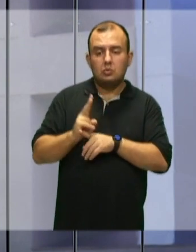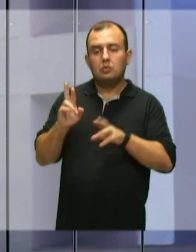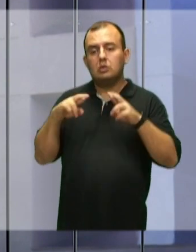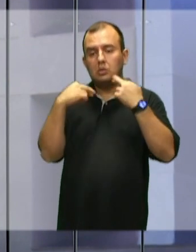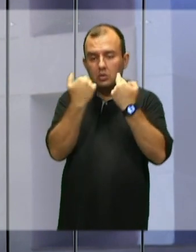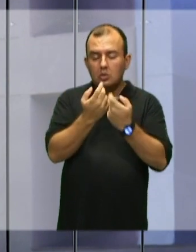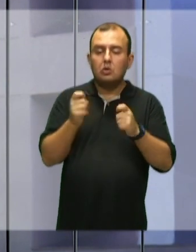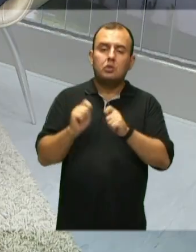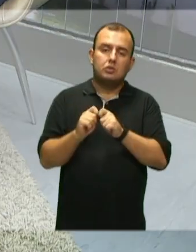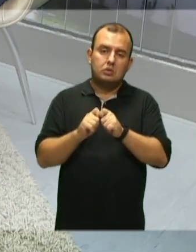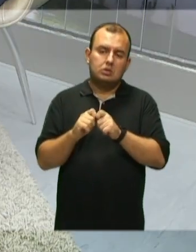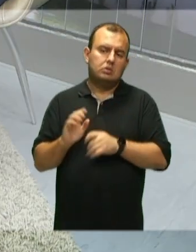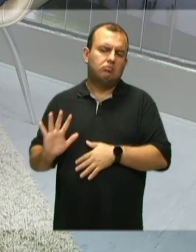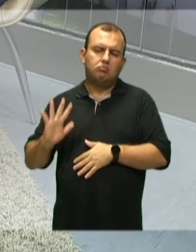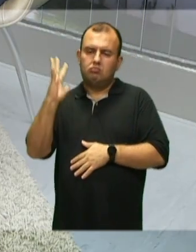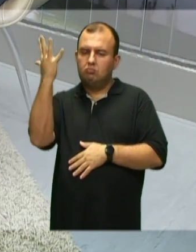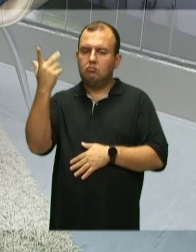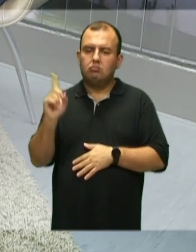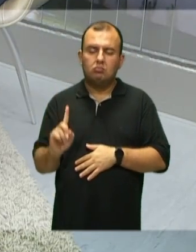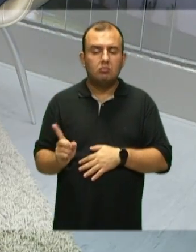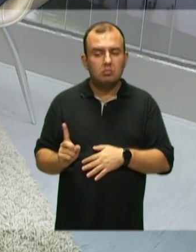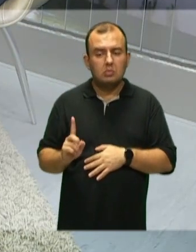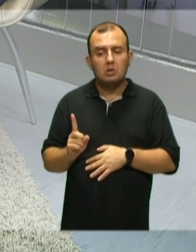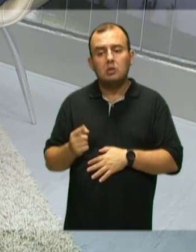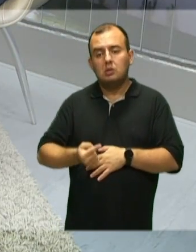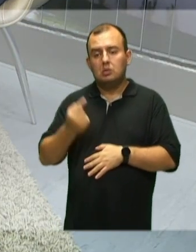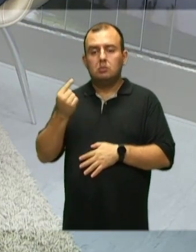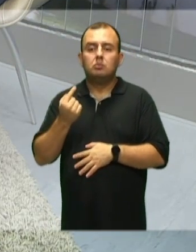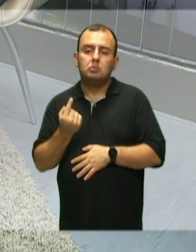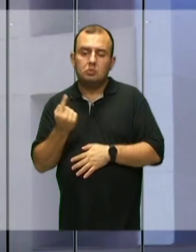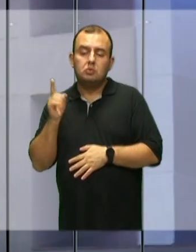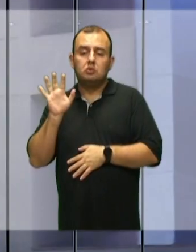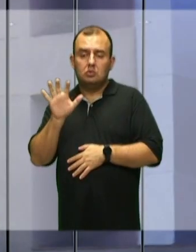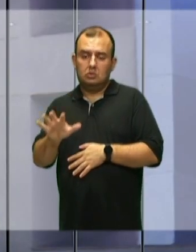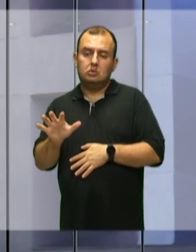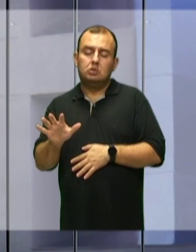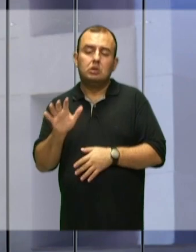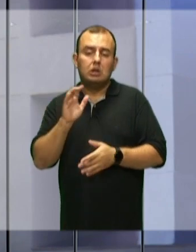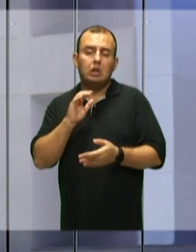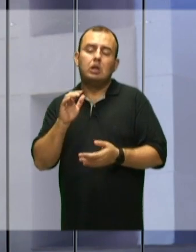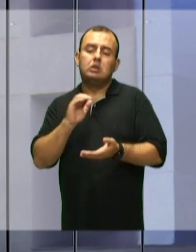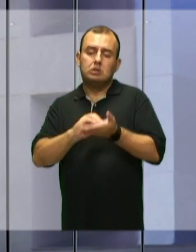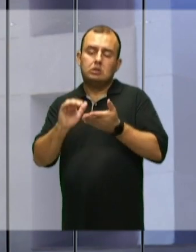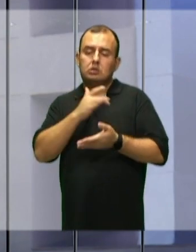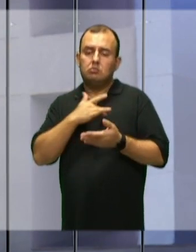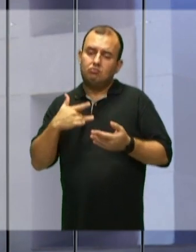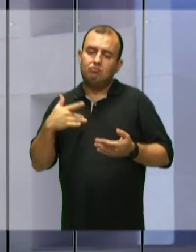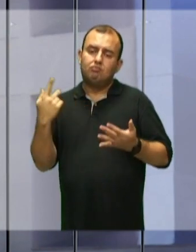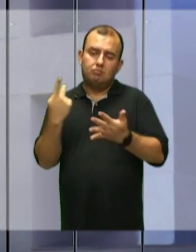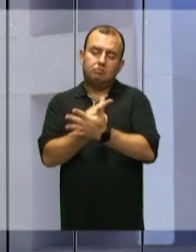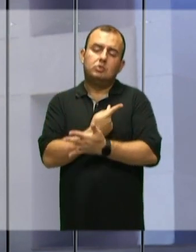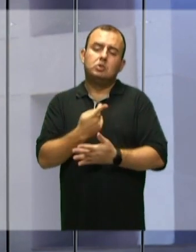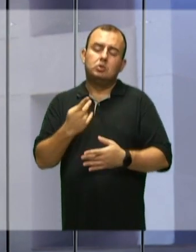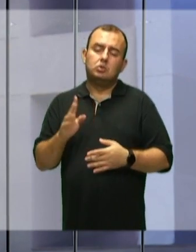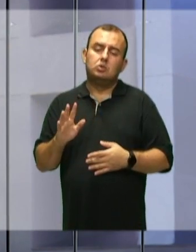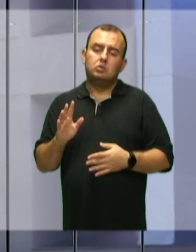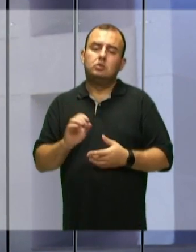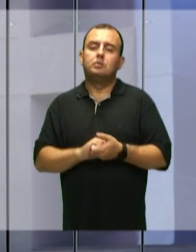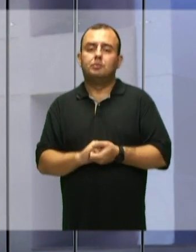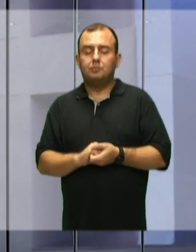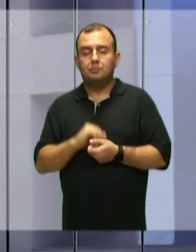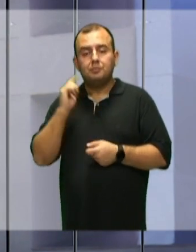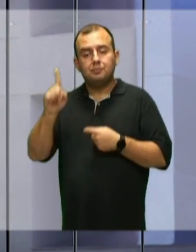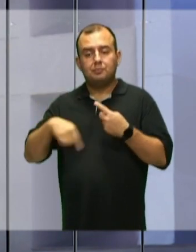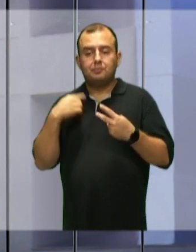reuniões isso não aconteceu Então a primeira coisa foi a secretaria de saúde pecar nessa situação da dengue da prevenção